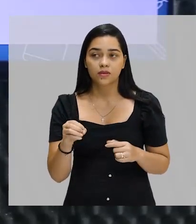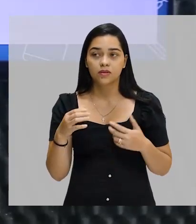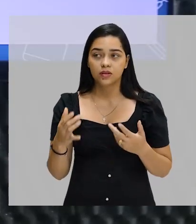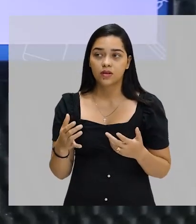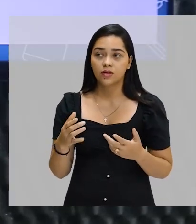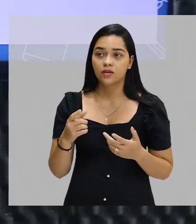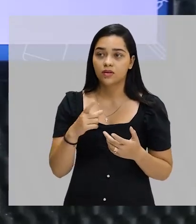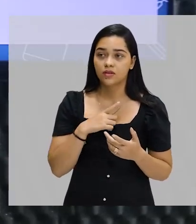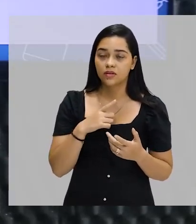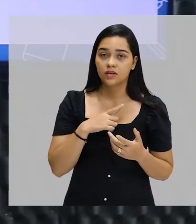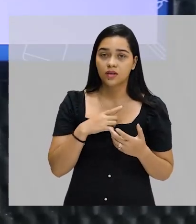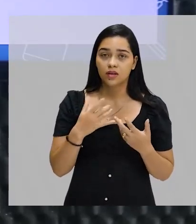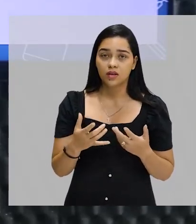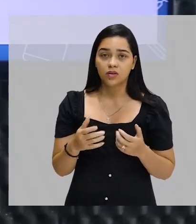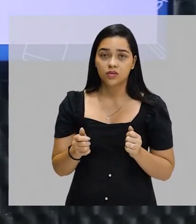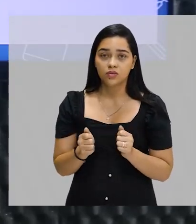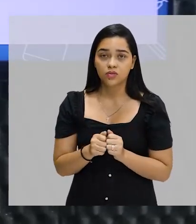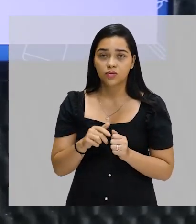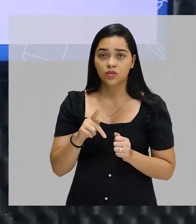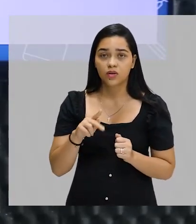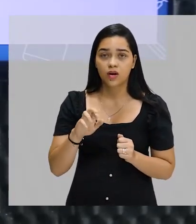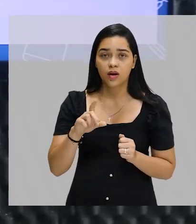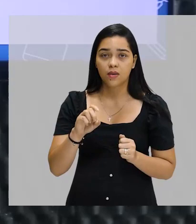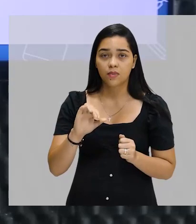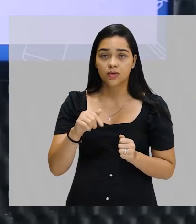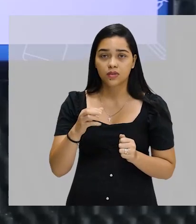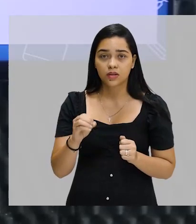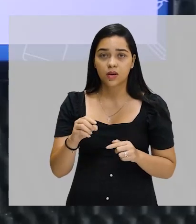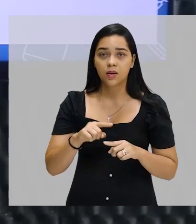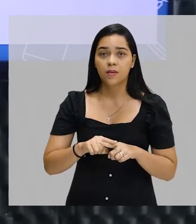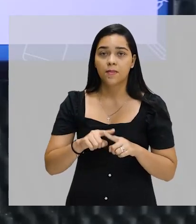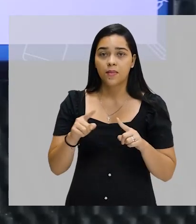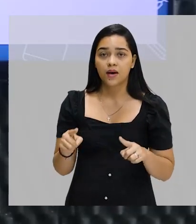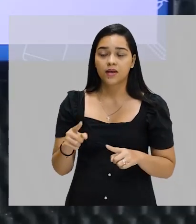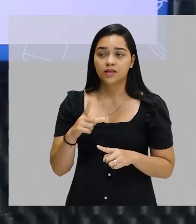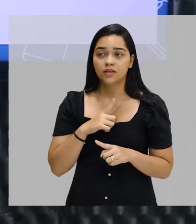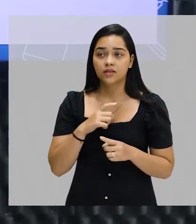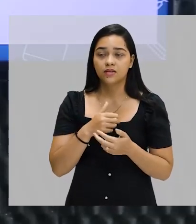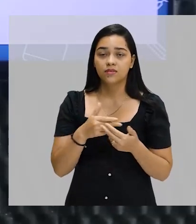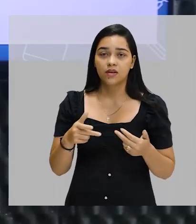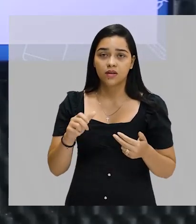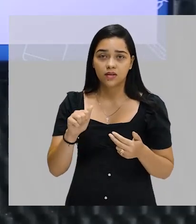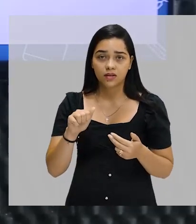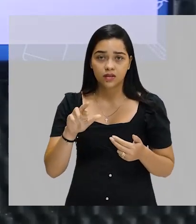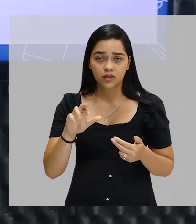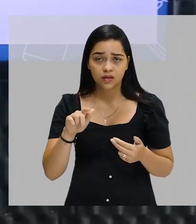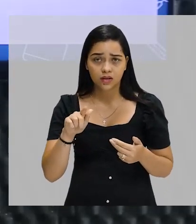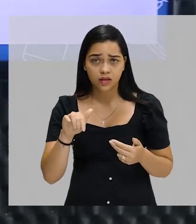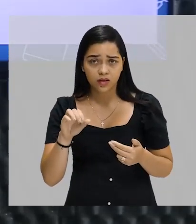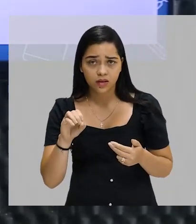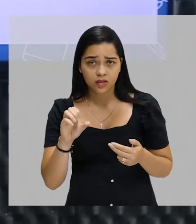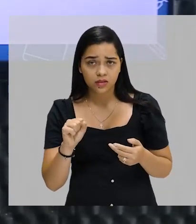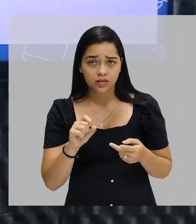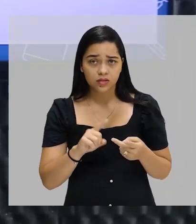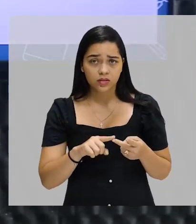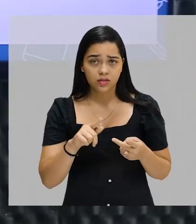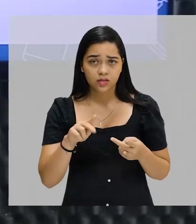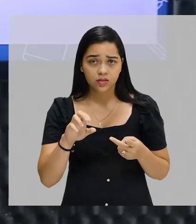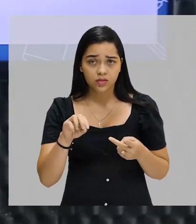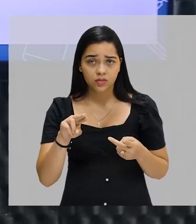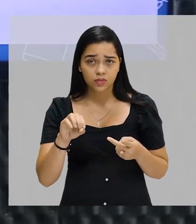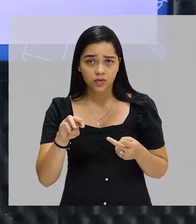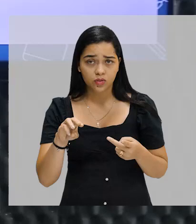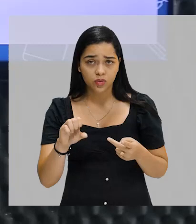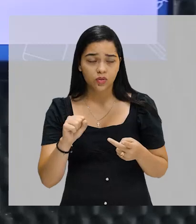a contração se dá com a preposição mais os artigos, os pronomes, né, que nós vimos